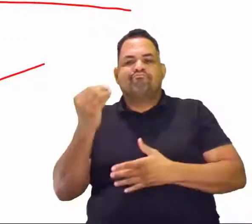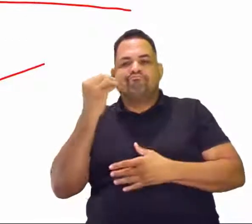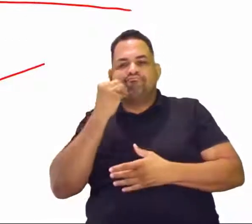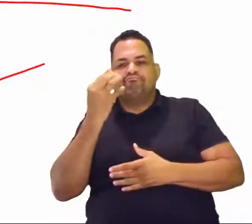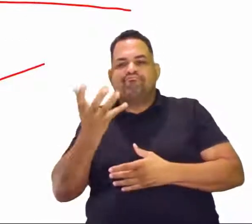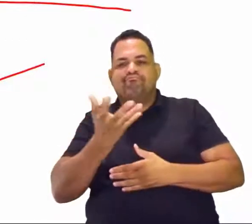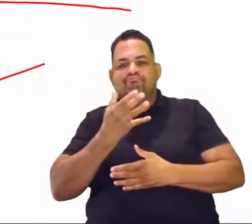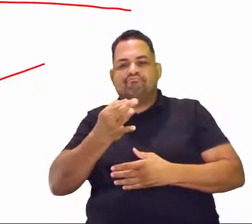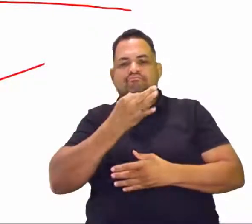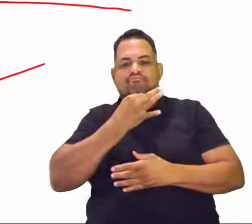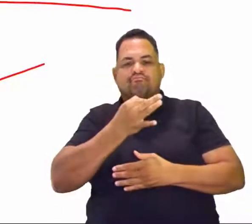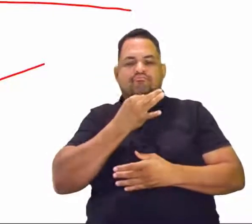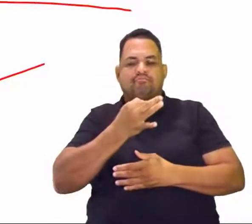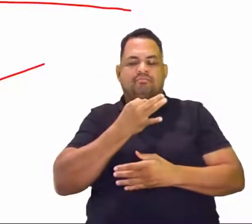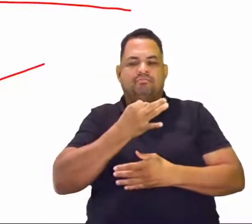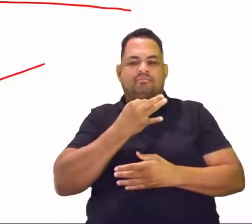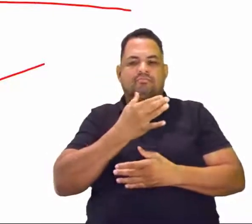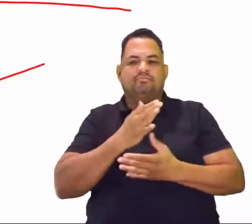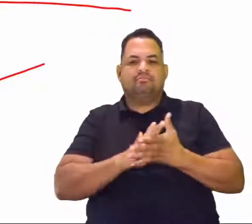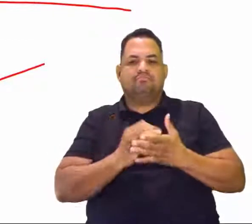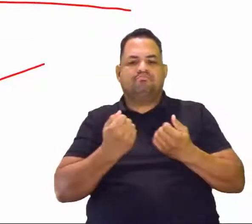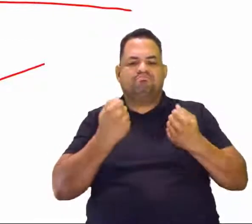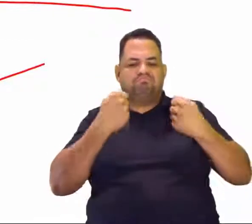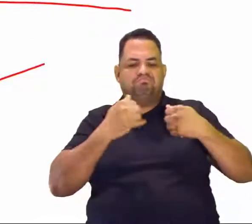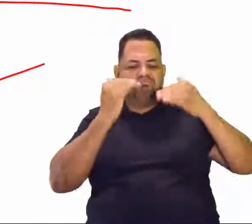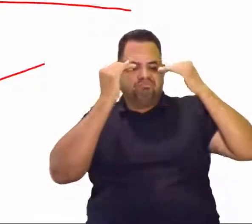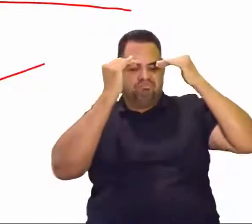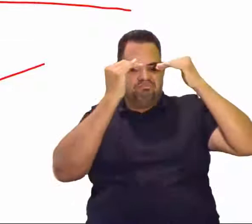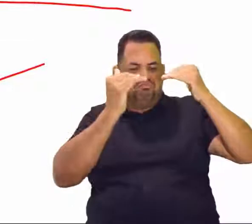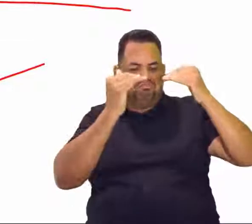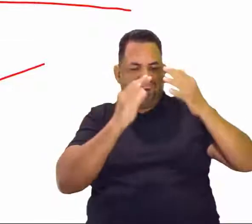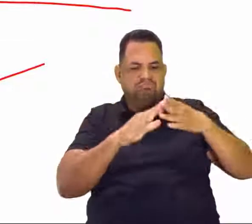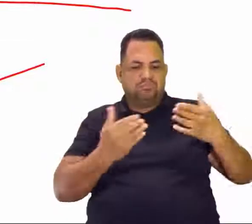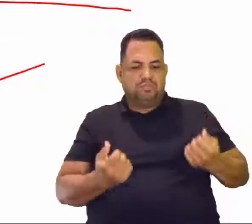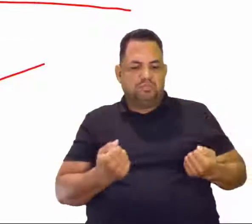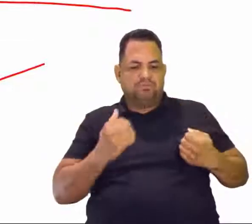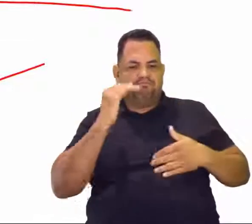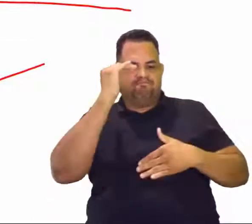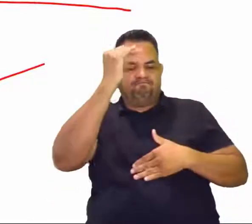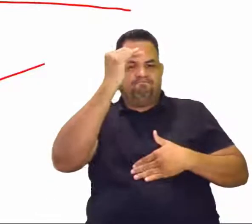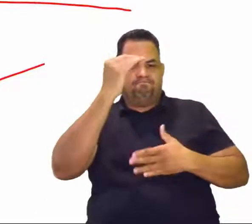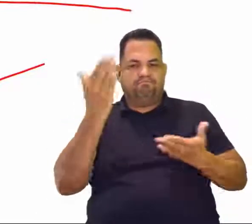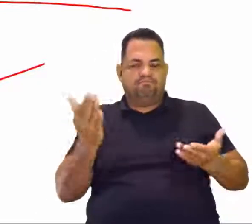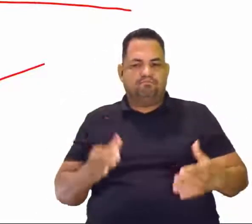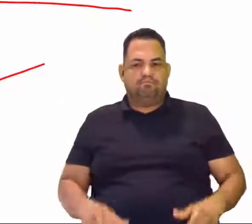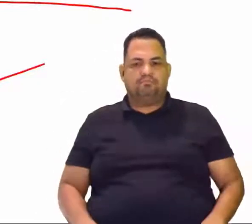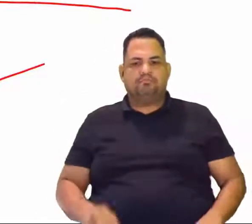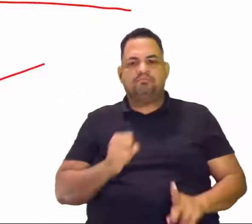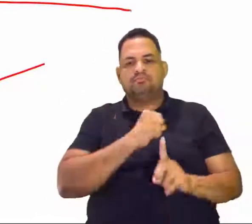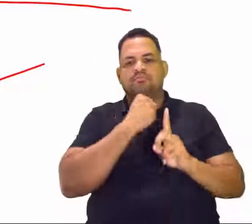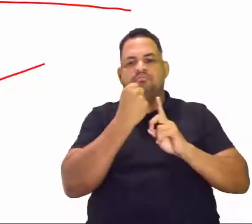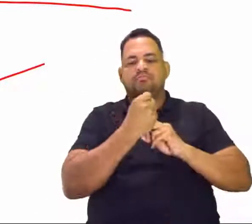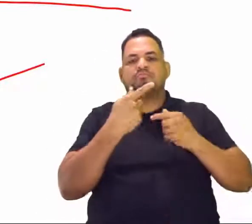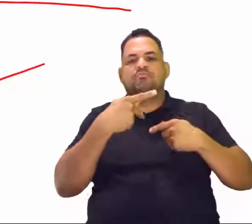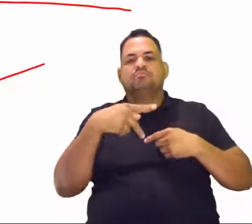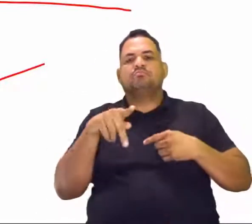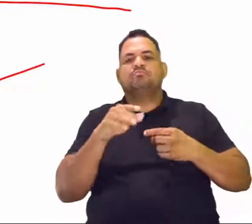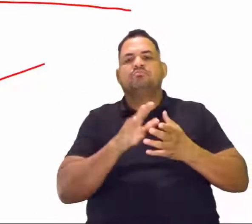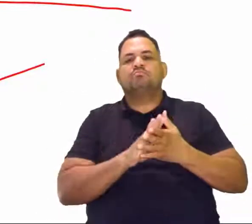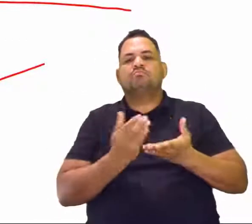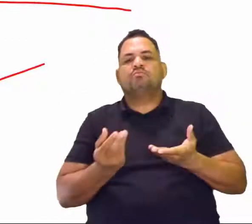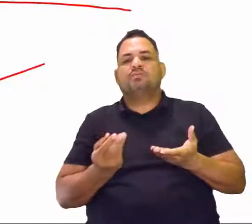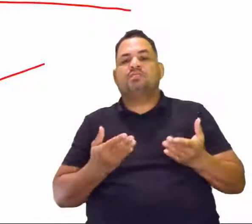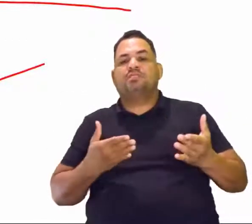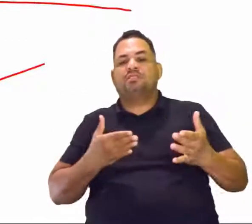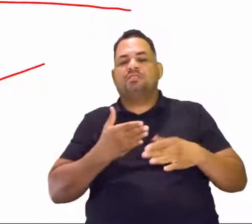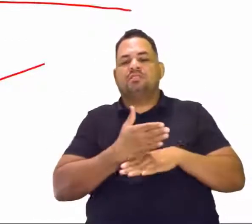tentar querer argumentar aquela dominação a visão imposta de superioridade que na verdade Era social para o campo